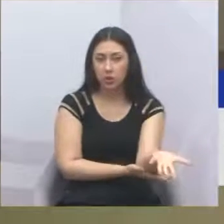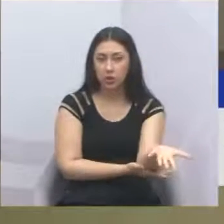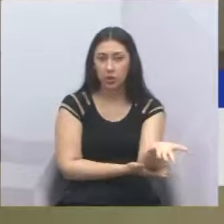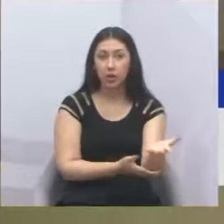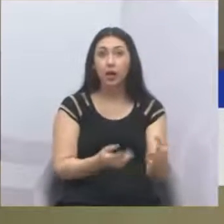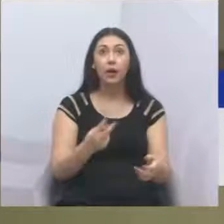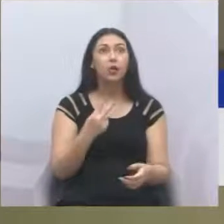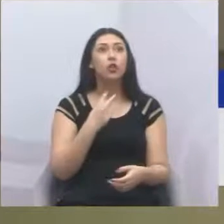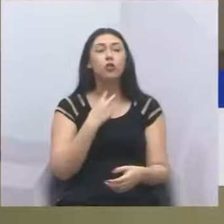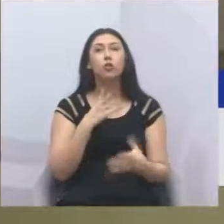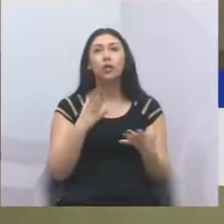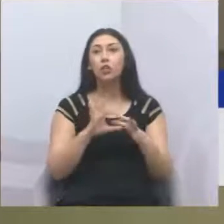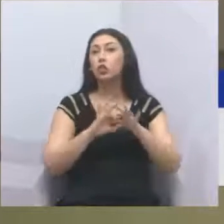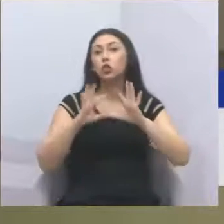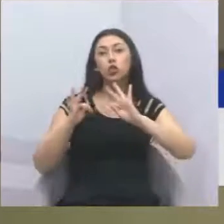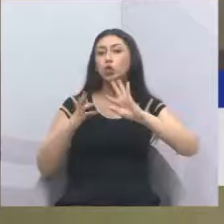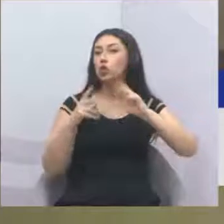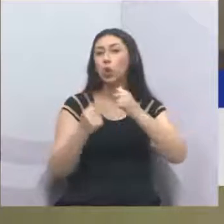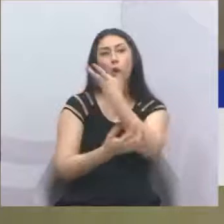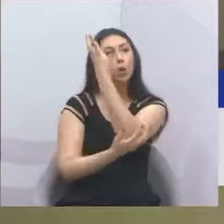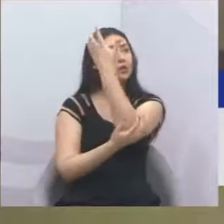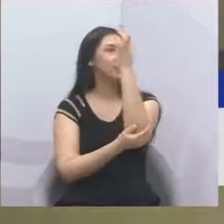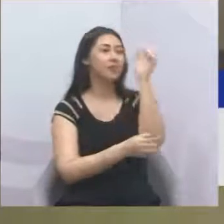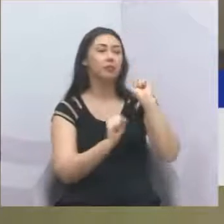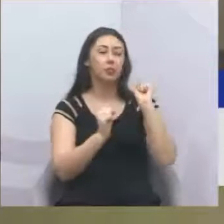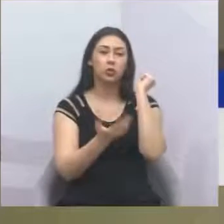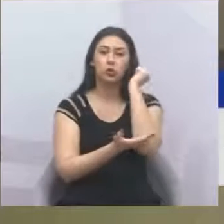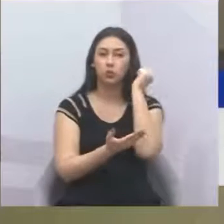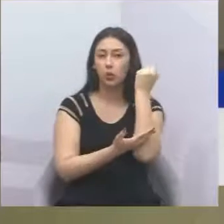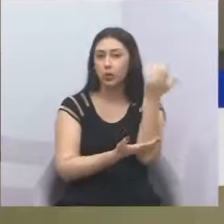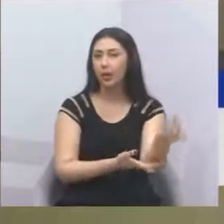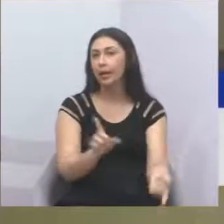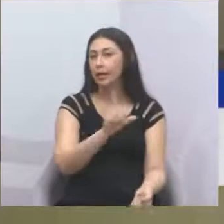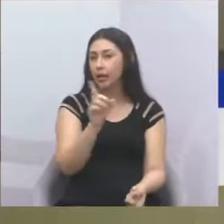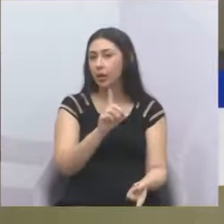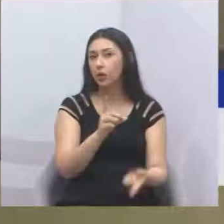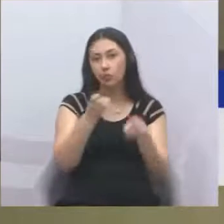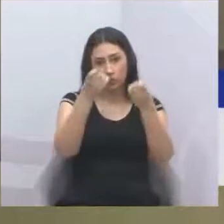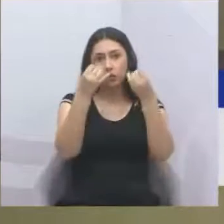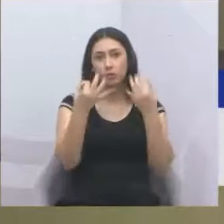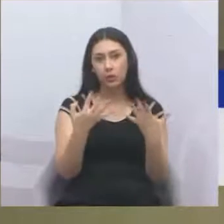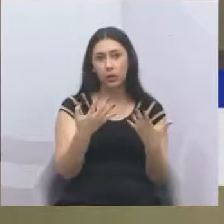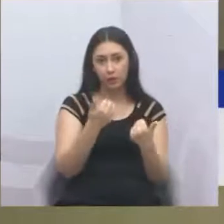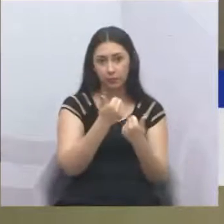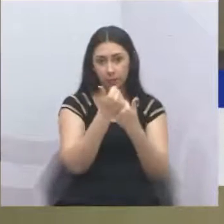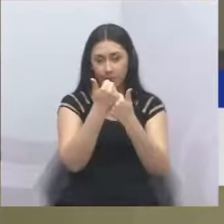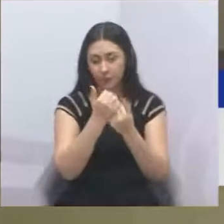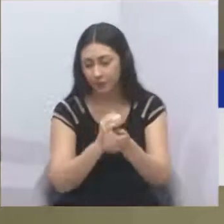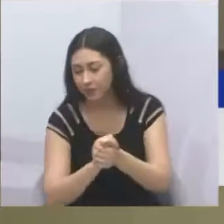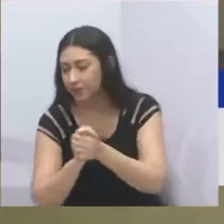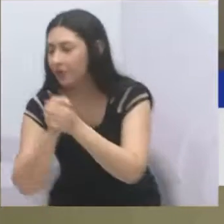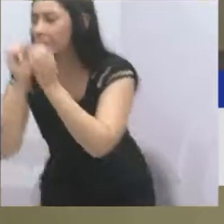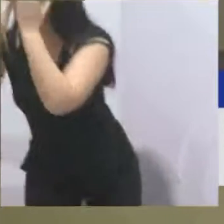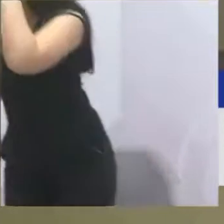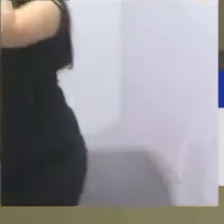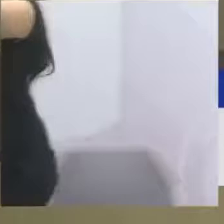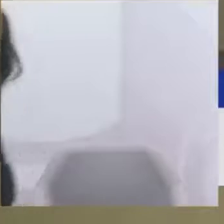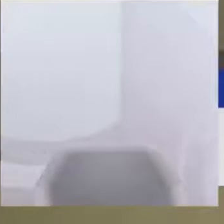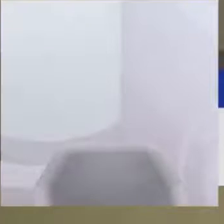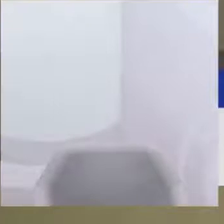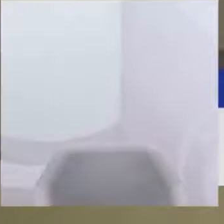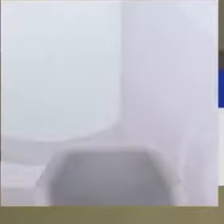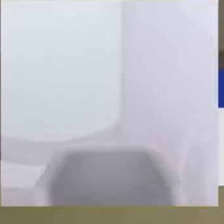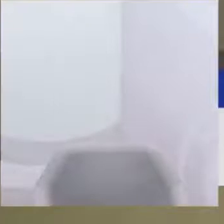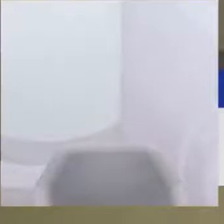sendo permitido para todas as outras árvores, tem que deixar bem claro isso. O corte está sendo permitido